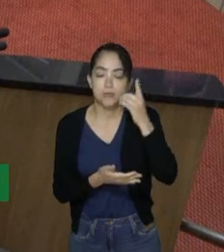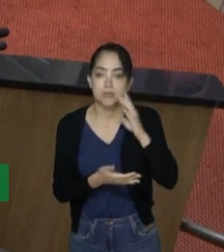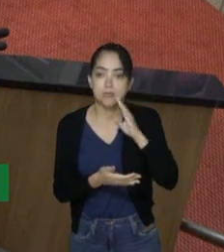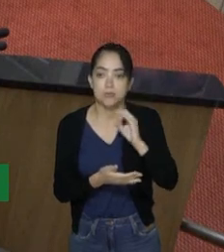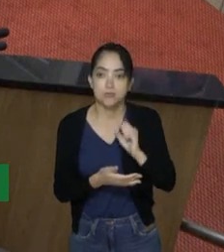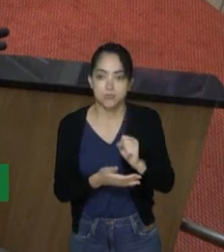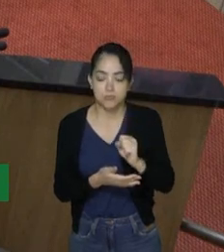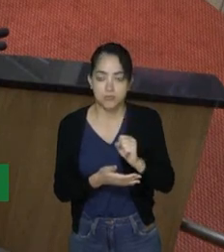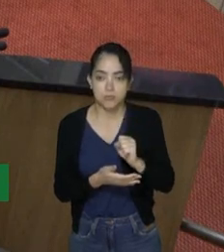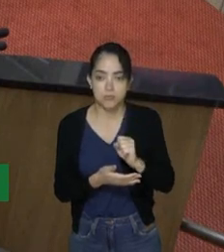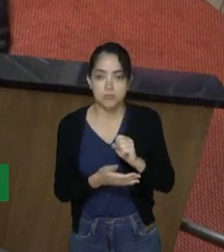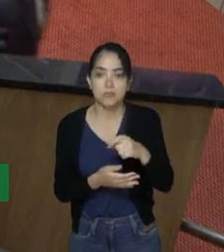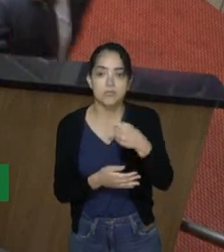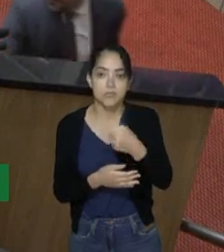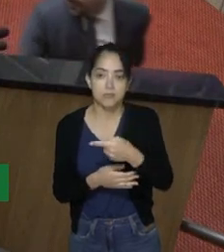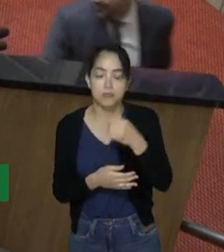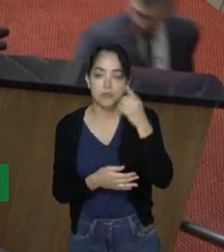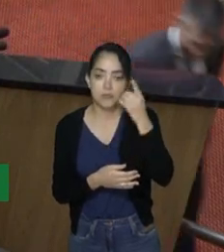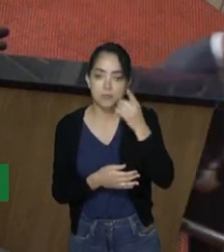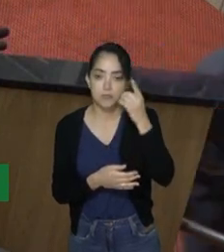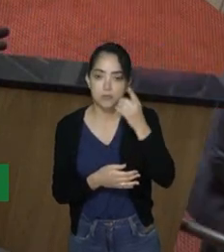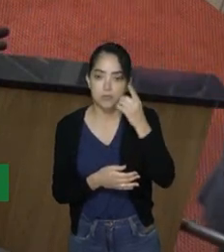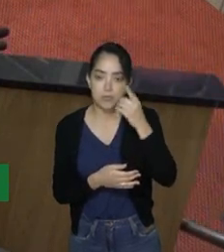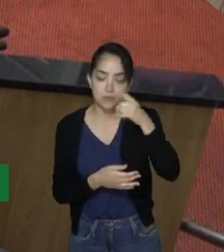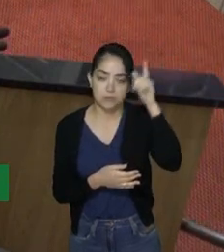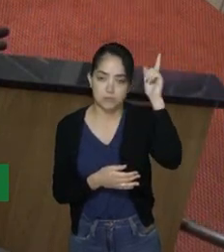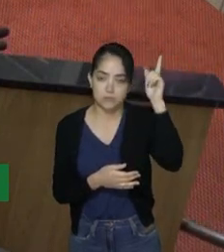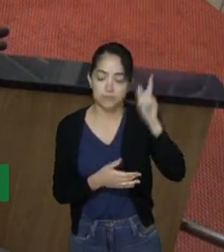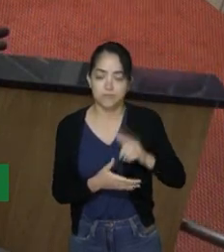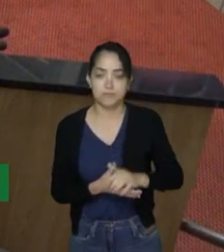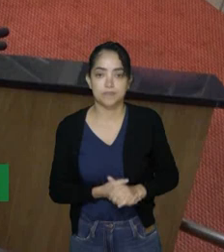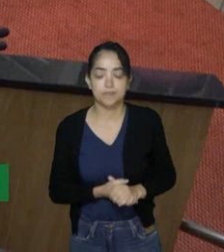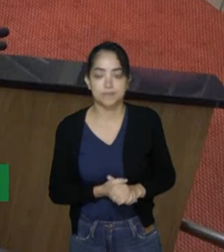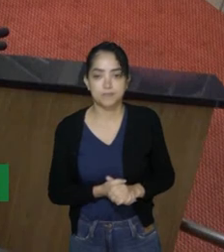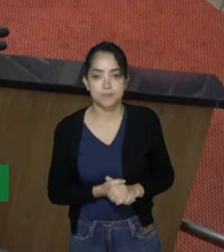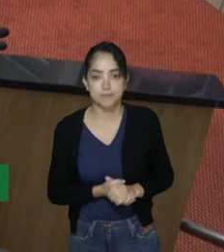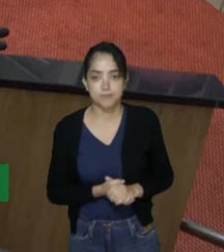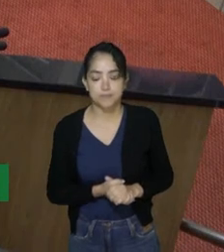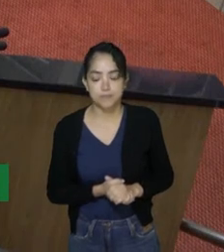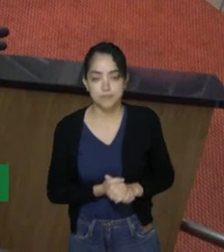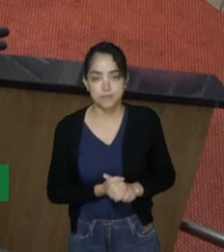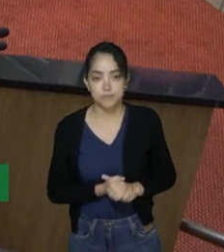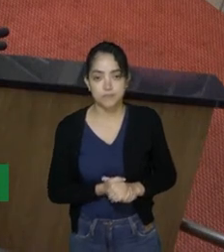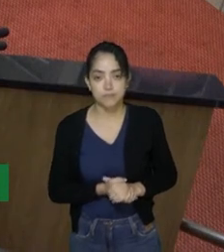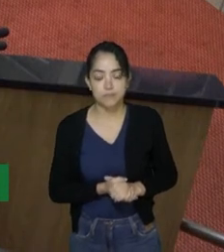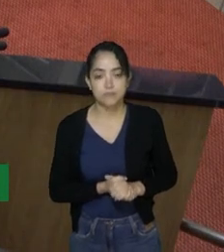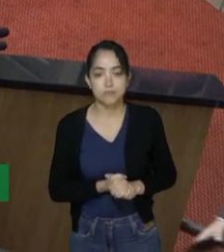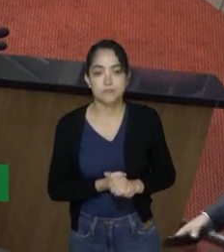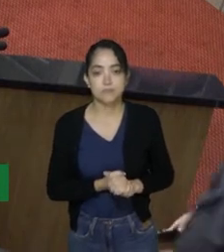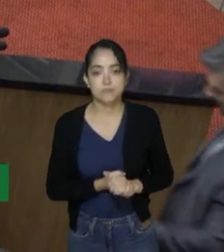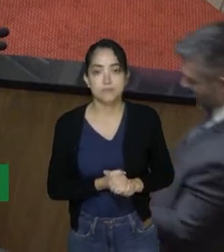depois deputado Sargento Lima. Deputado Bruno, por favor.